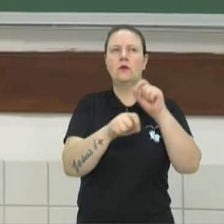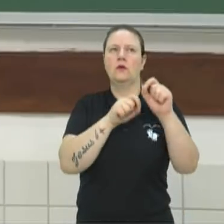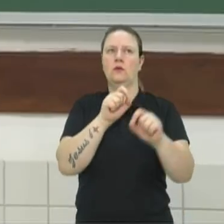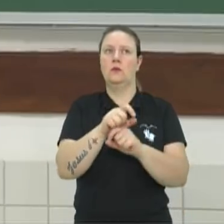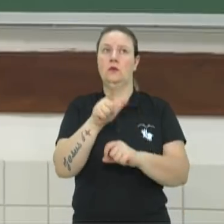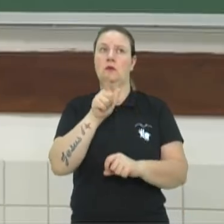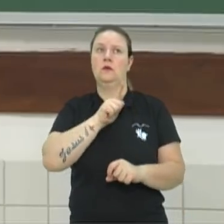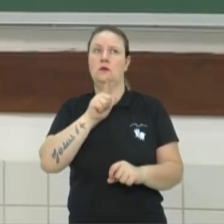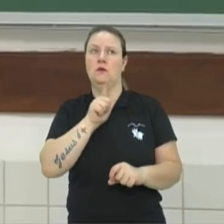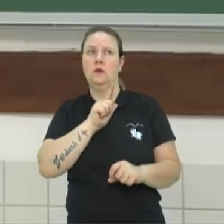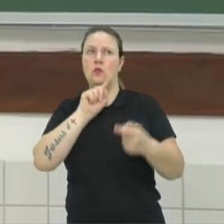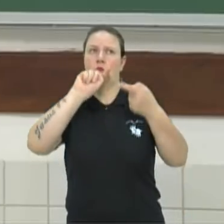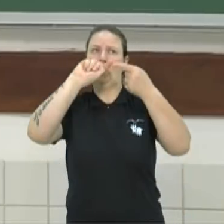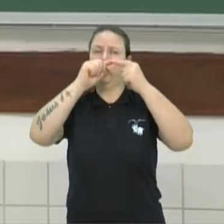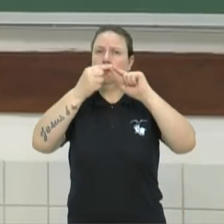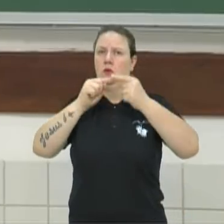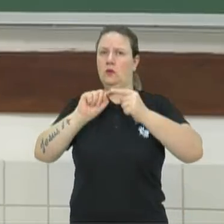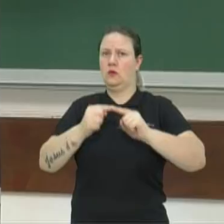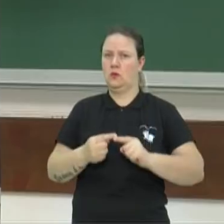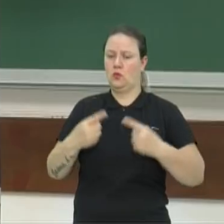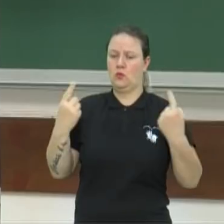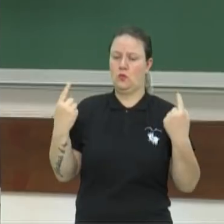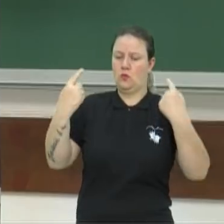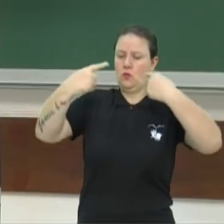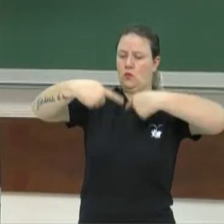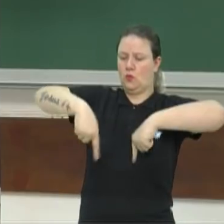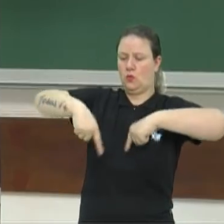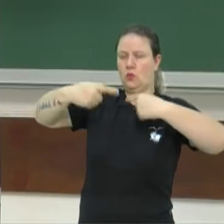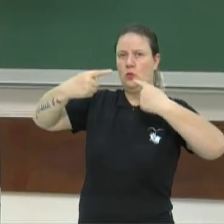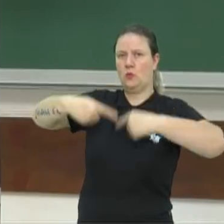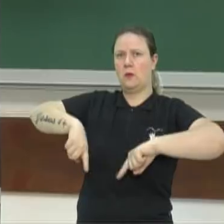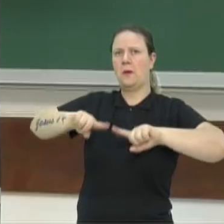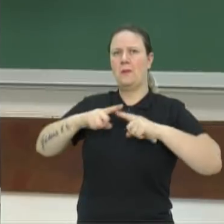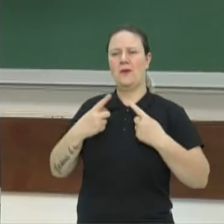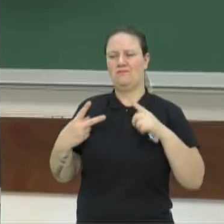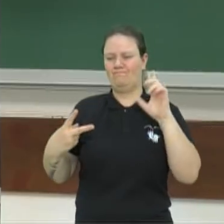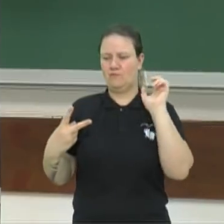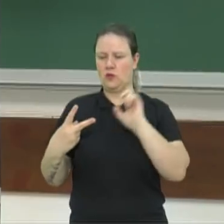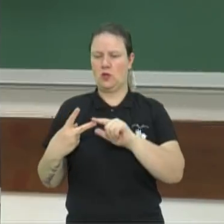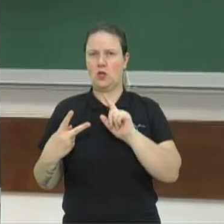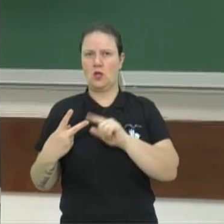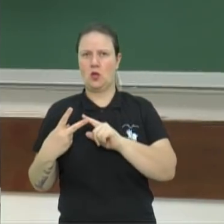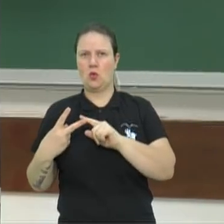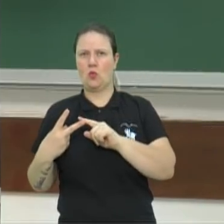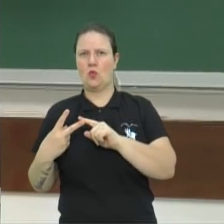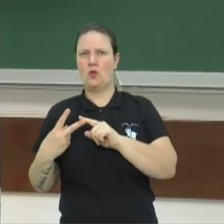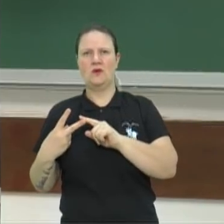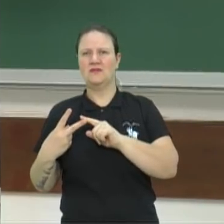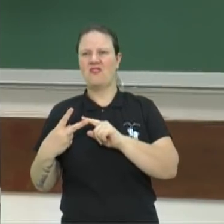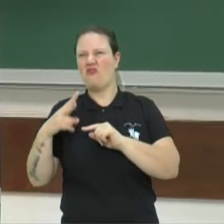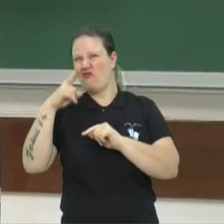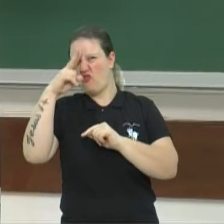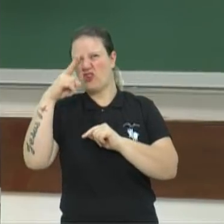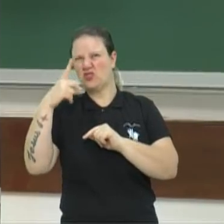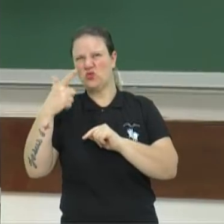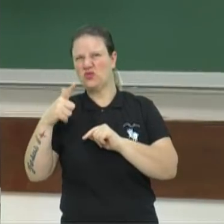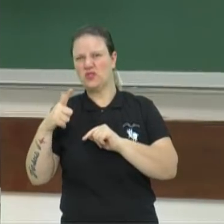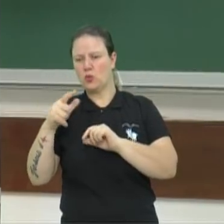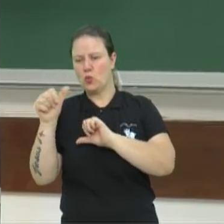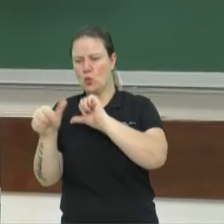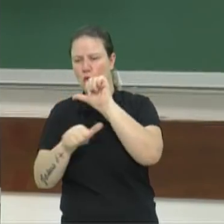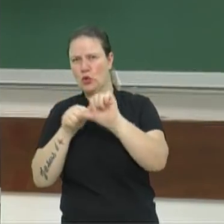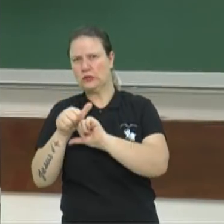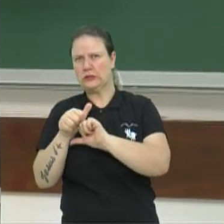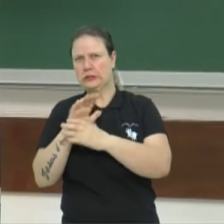ela tem uma relação opositiva, mas não tem força o suficiente para impedir a segunda ação.